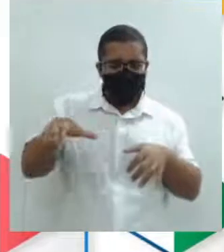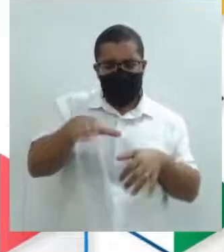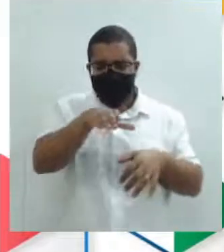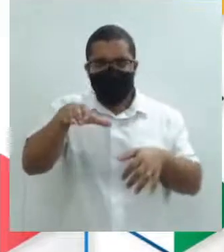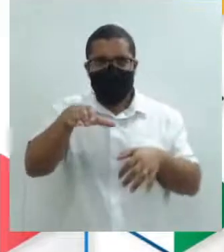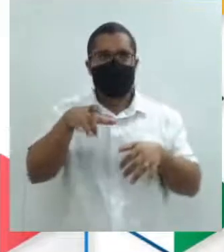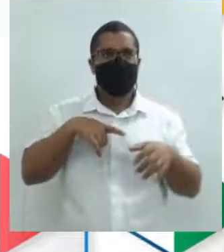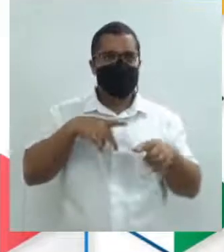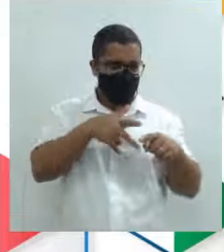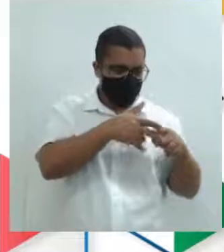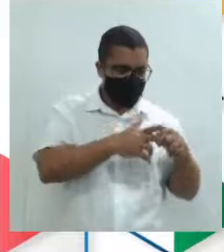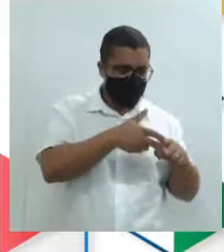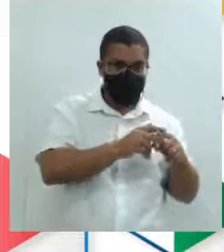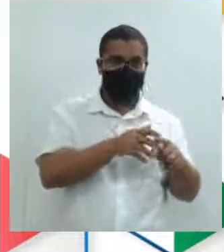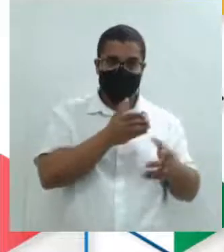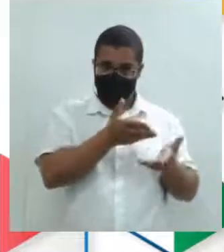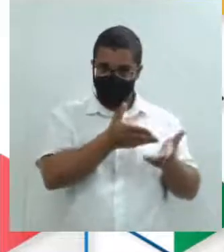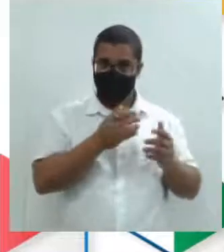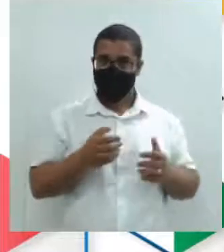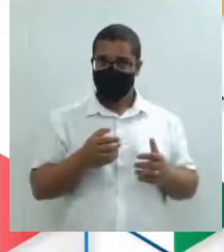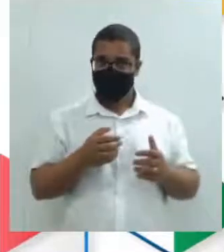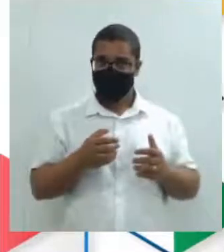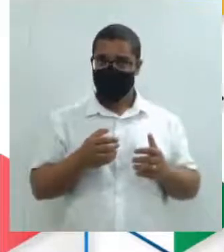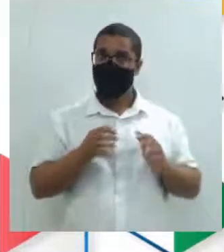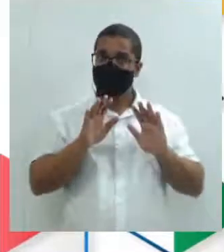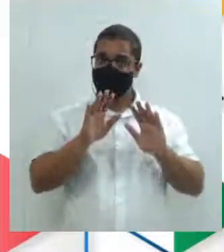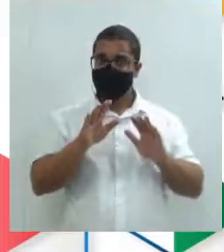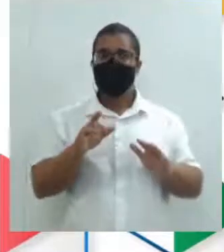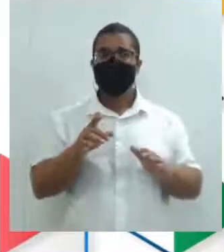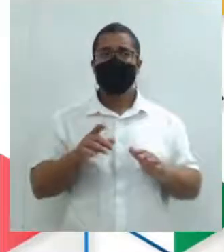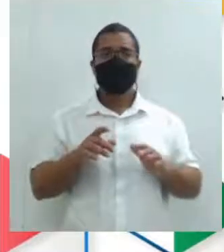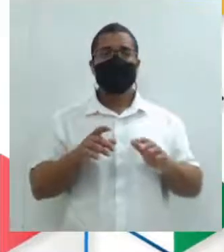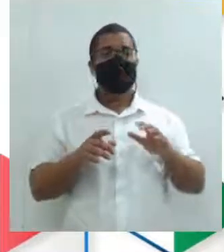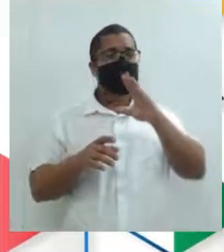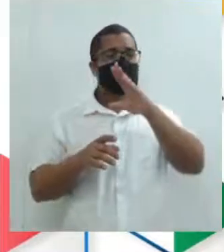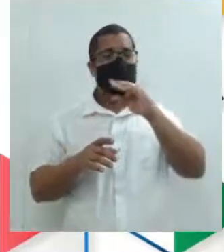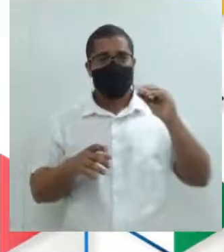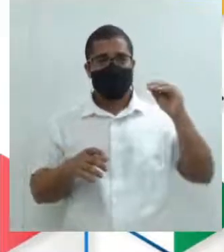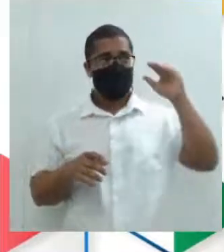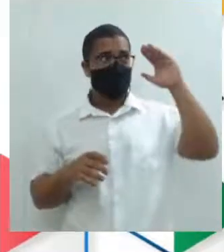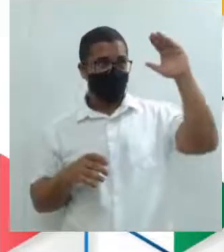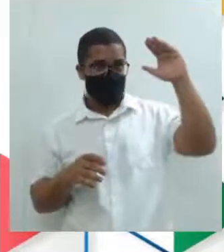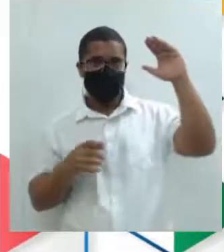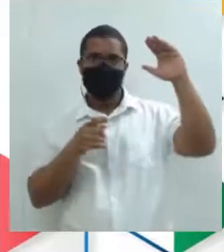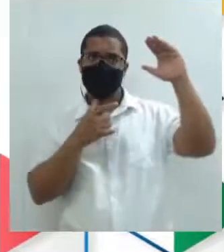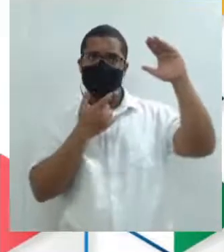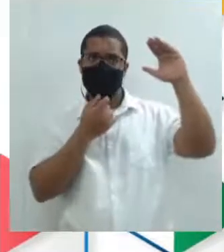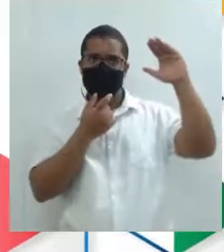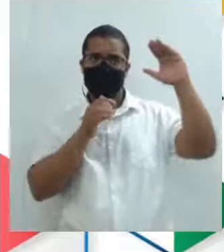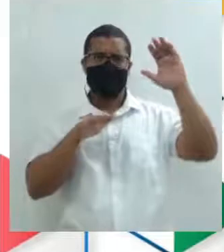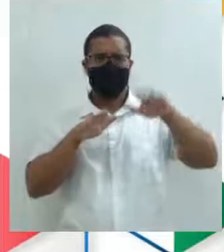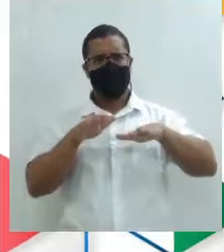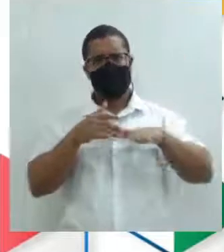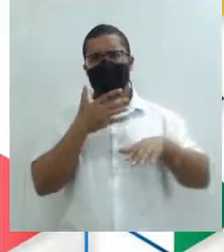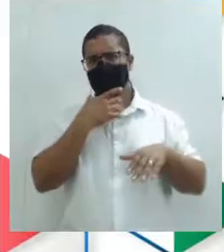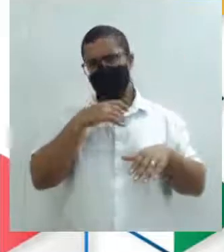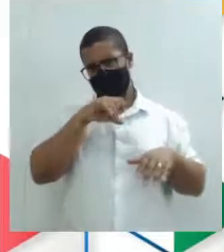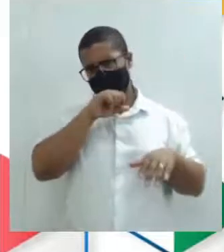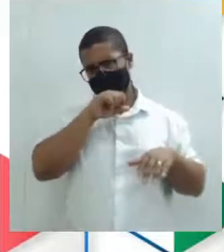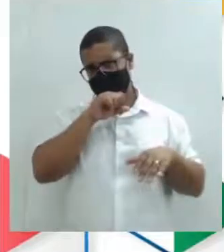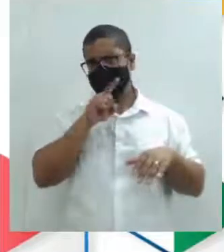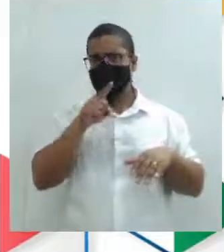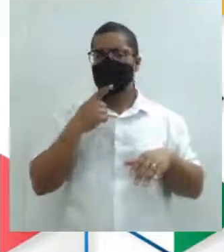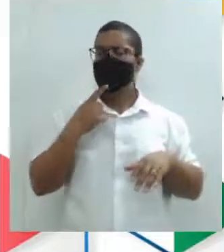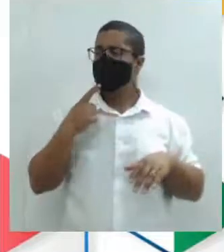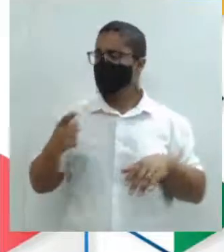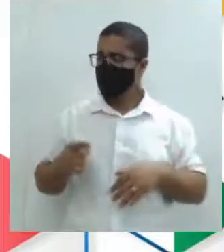uma ferramentazinha do lado, e essa pessoa adulta, esse homem adulto, não sei se é o pai dele, provavelmente, fala